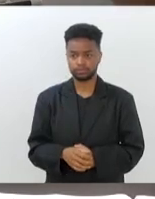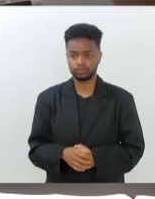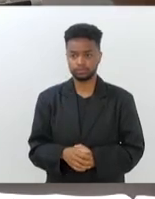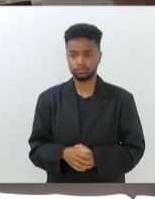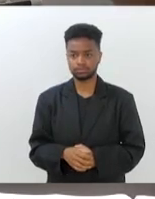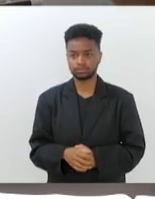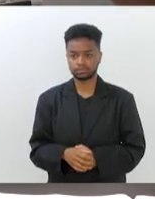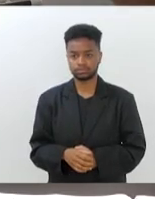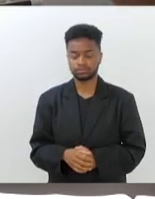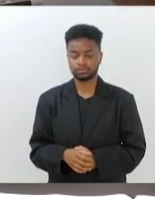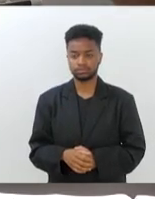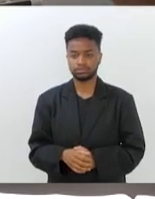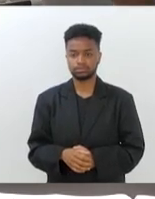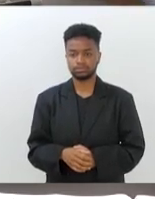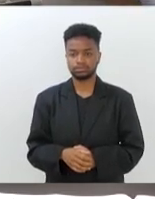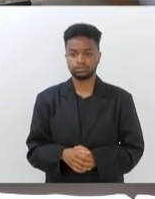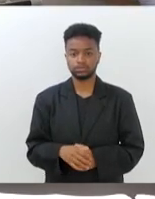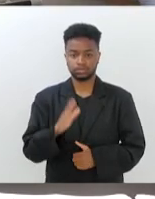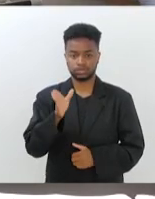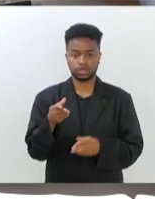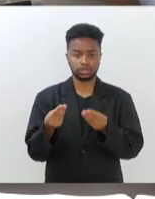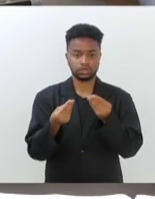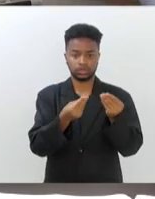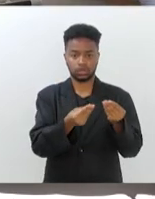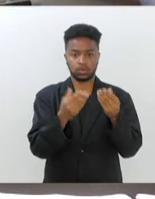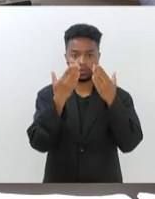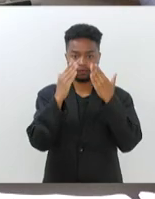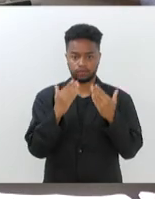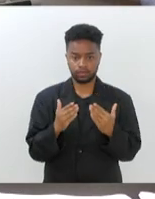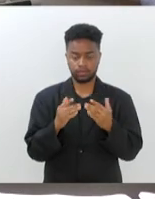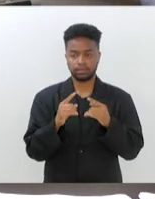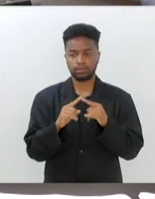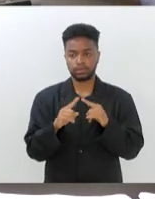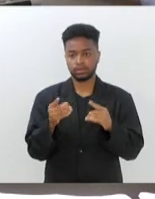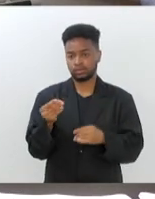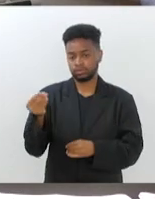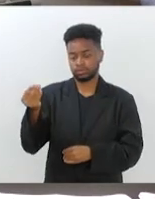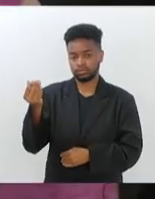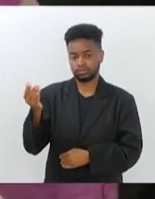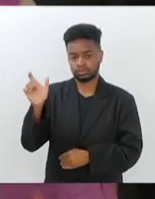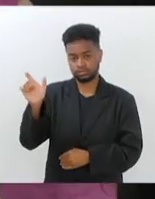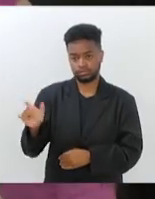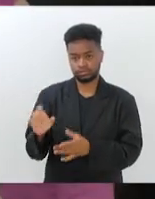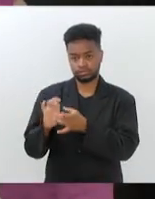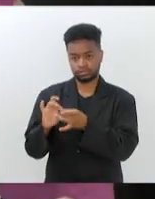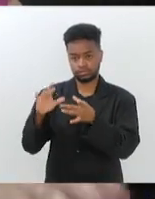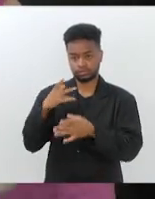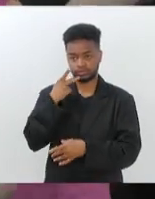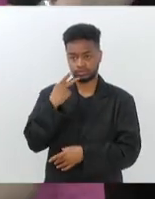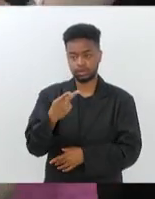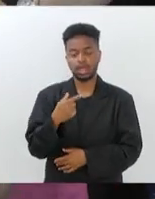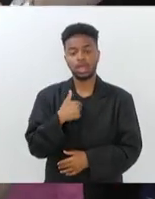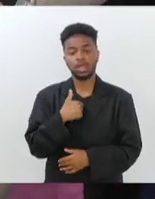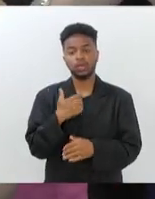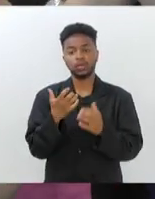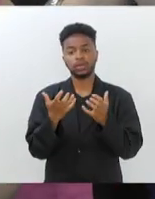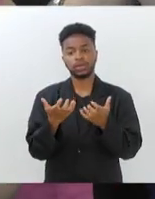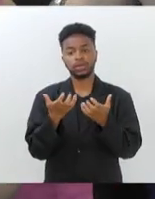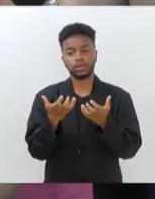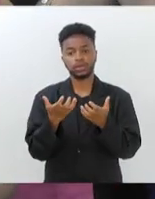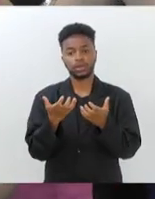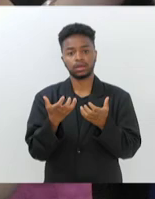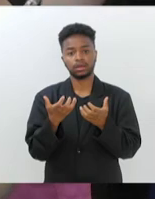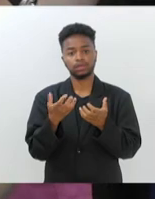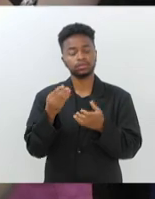mesmo estando em em já pedido de vista concedido deputada Élica por favor tá queria só eh eh